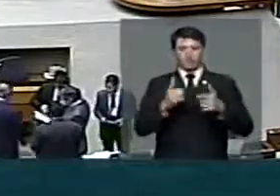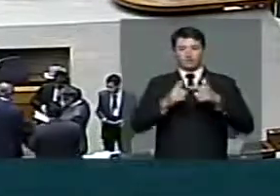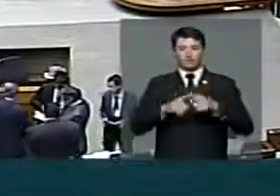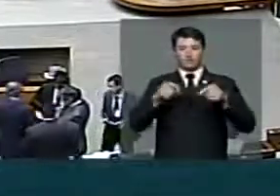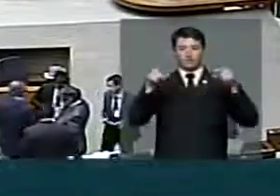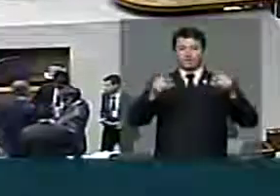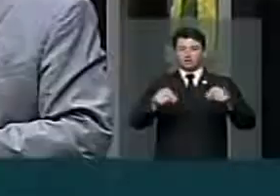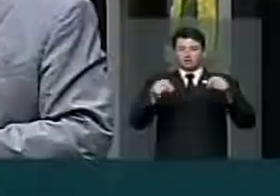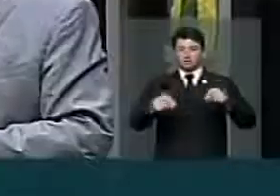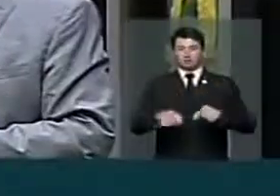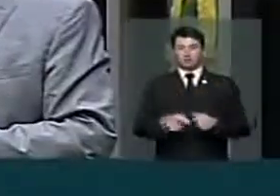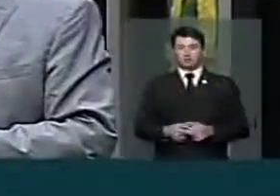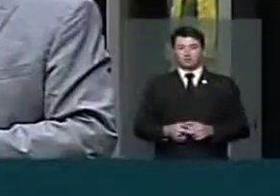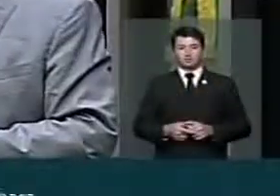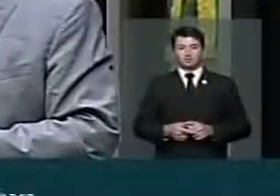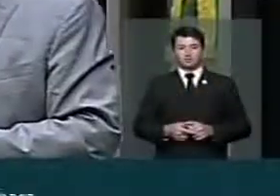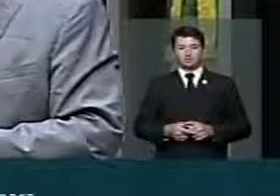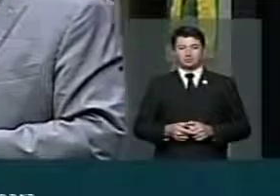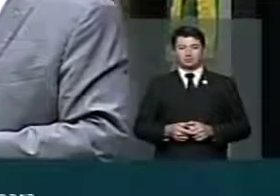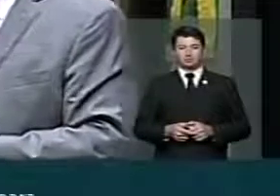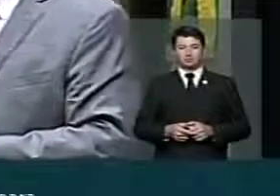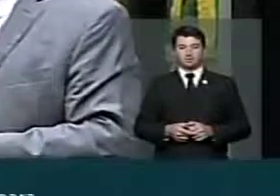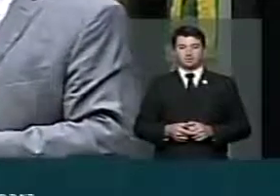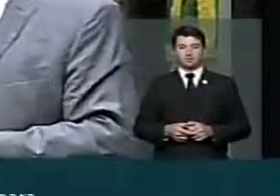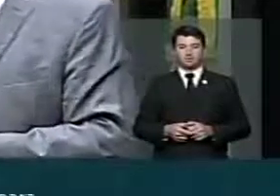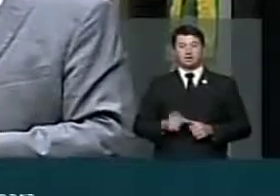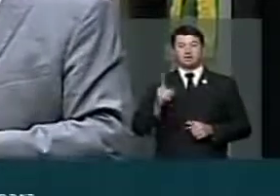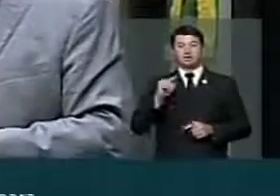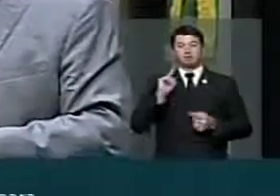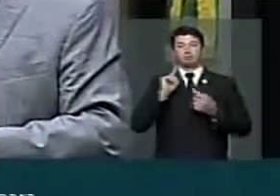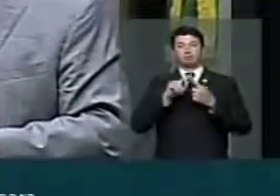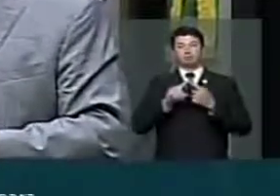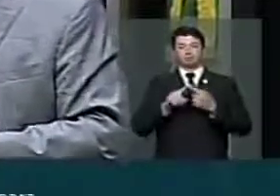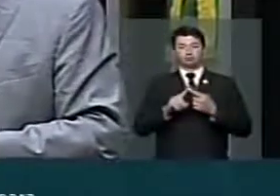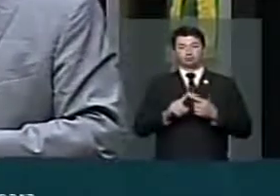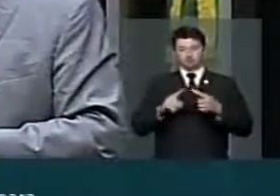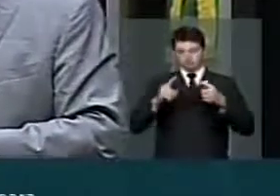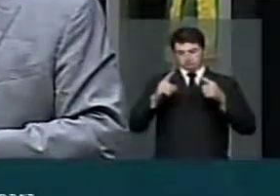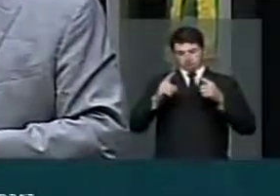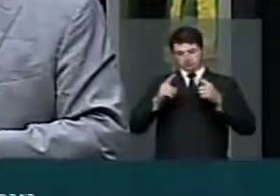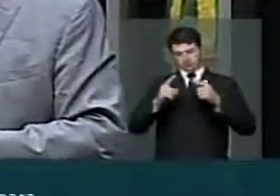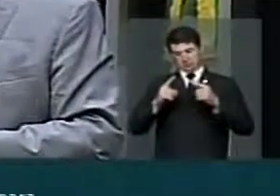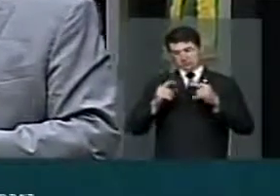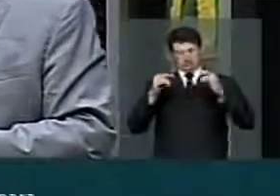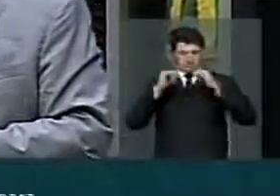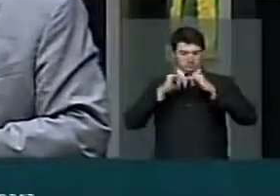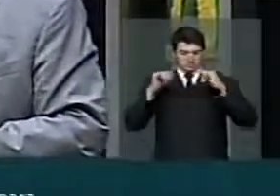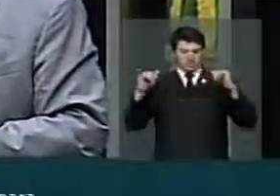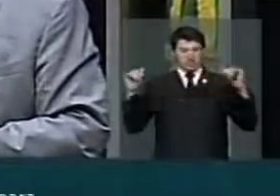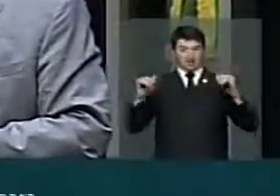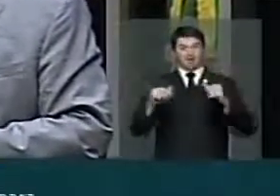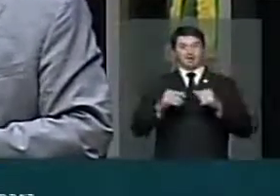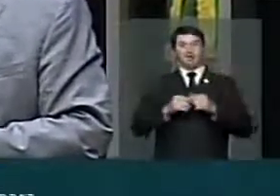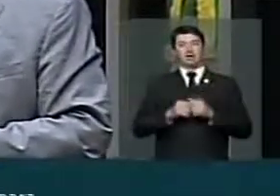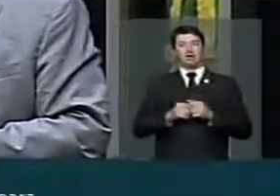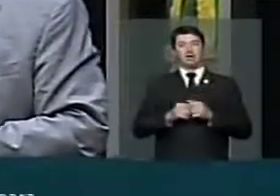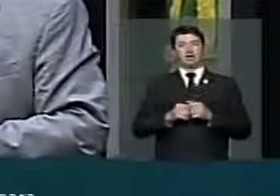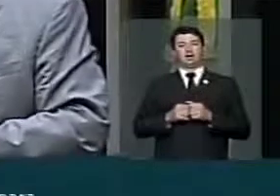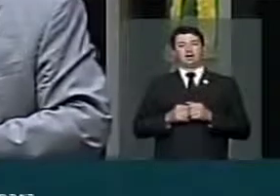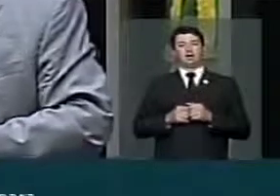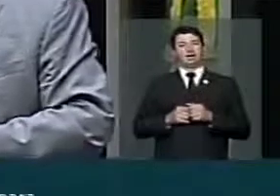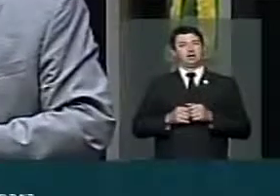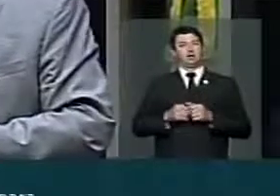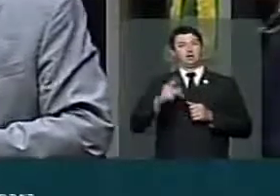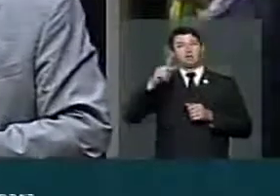matéria, ela tem sido motivo de uma campanha publicitária por parte do